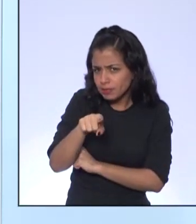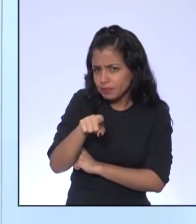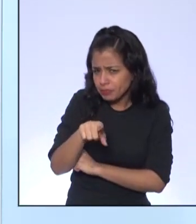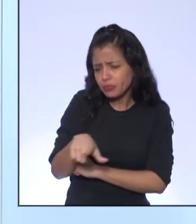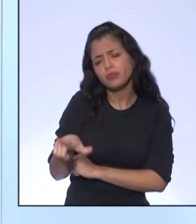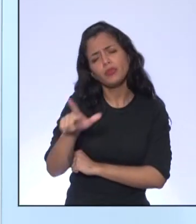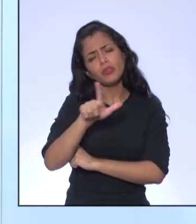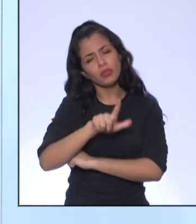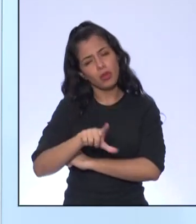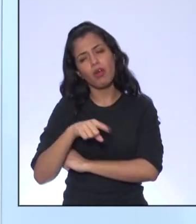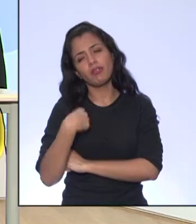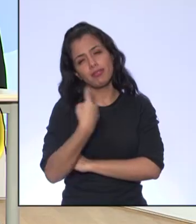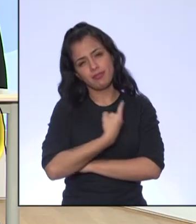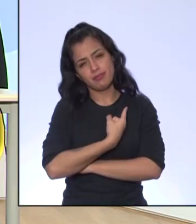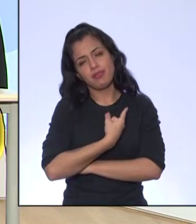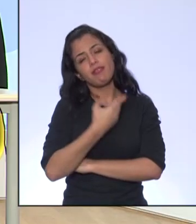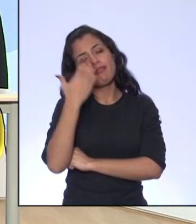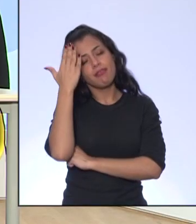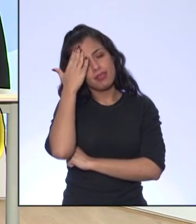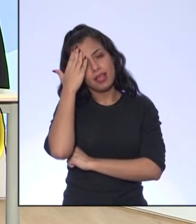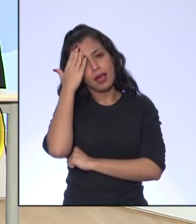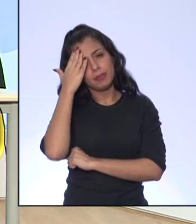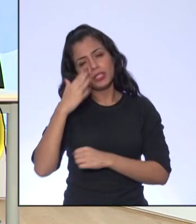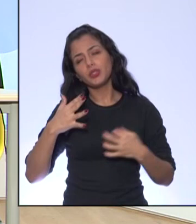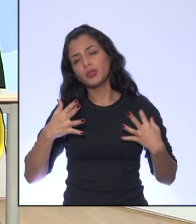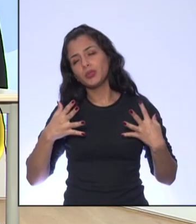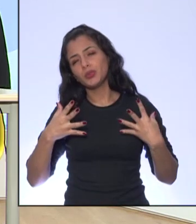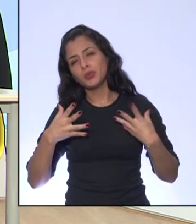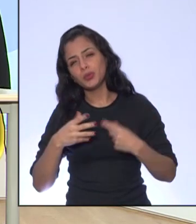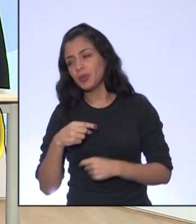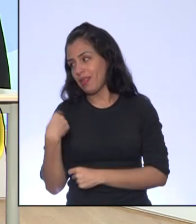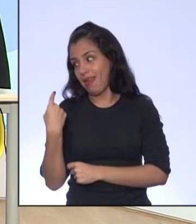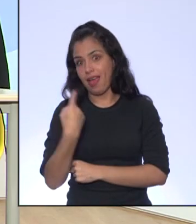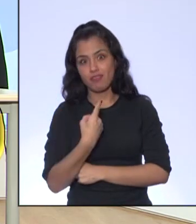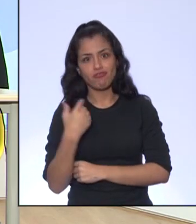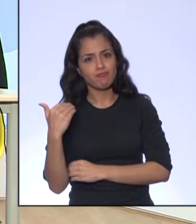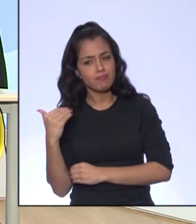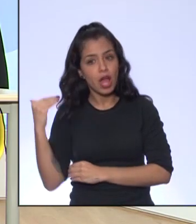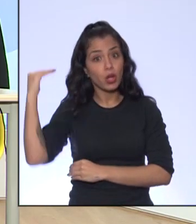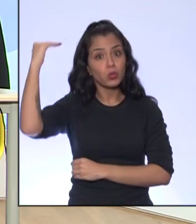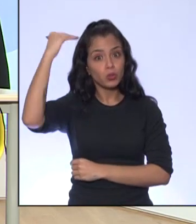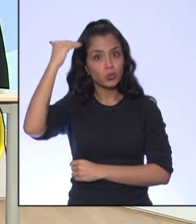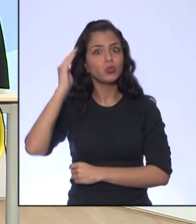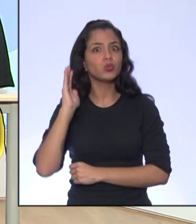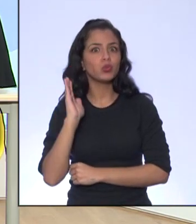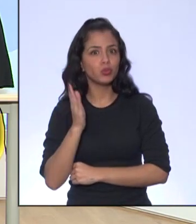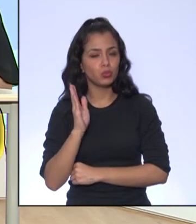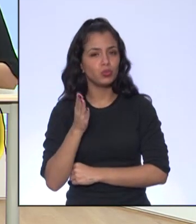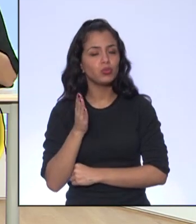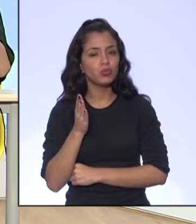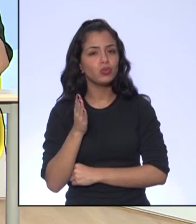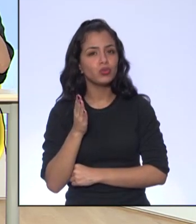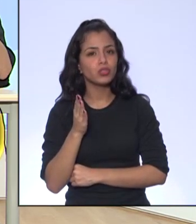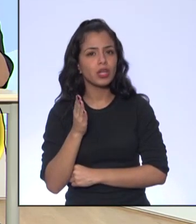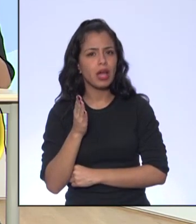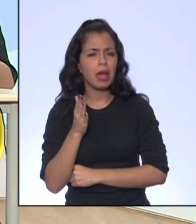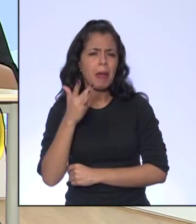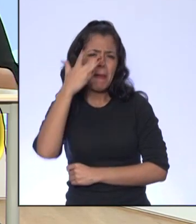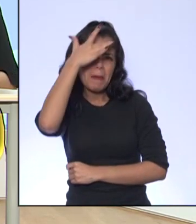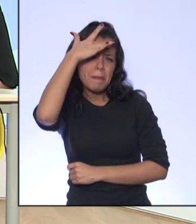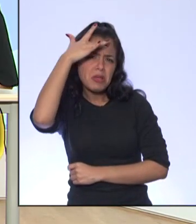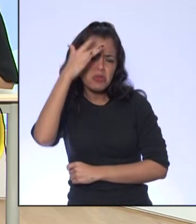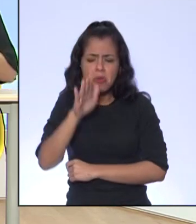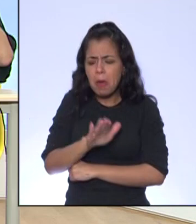nós sabemos que para tudo, mesmo nós que somos adultos, todas as pessoas, desde o mais